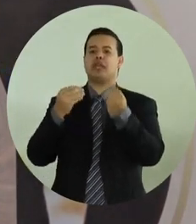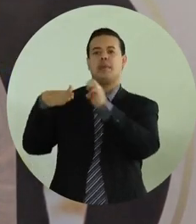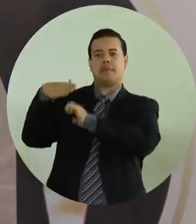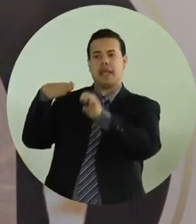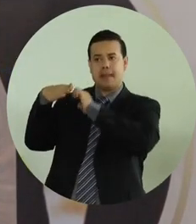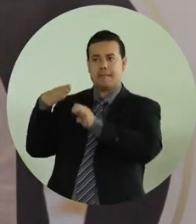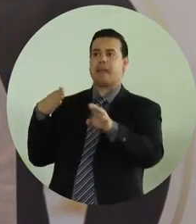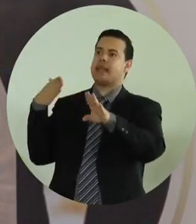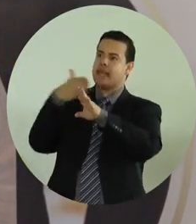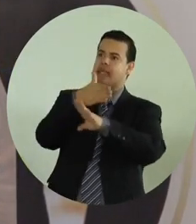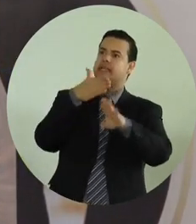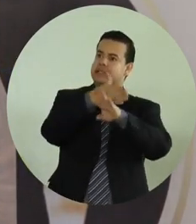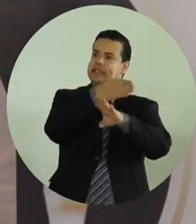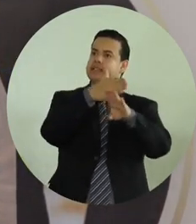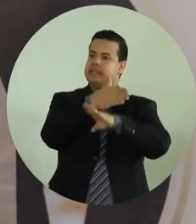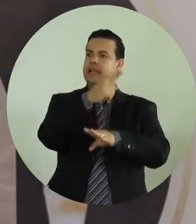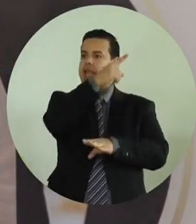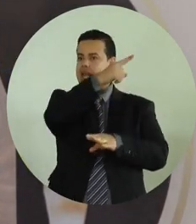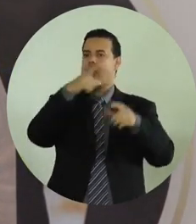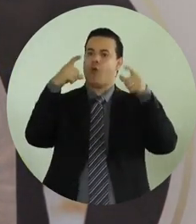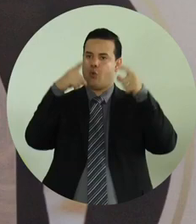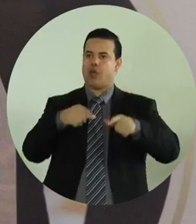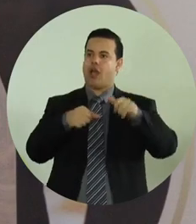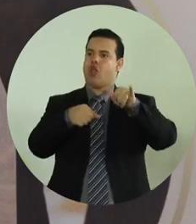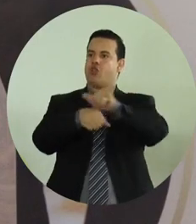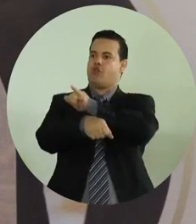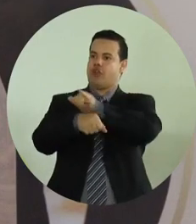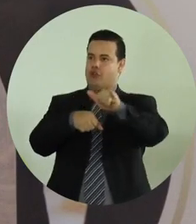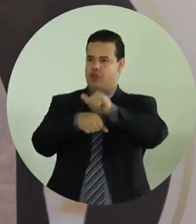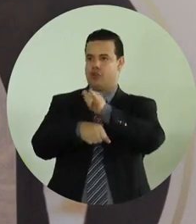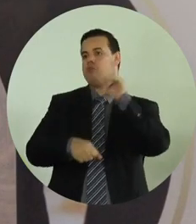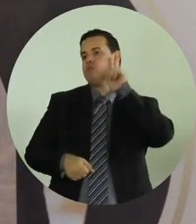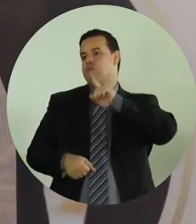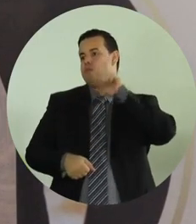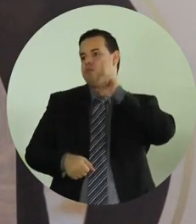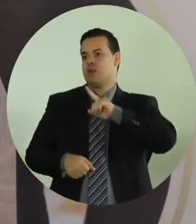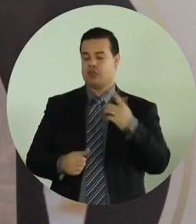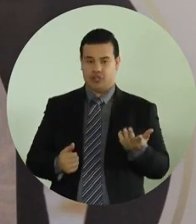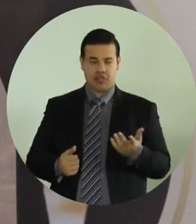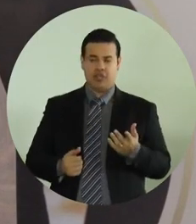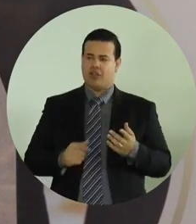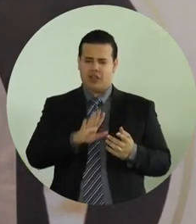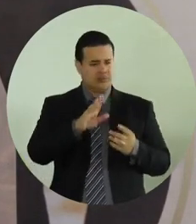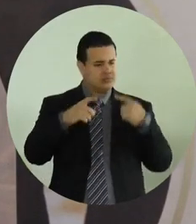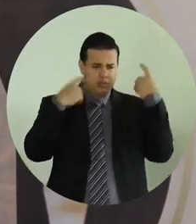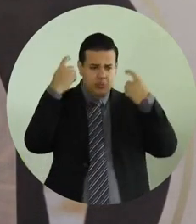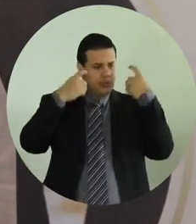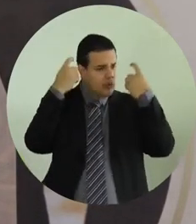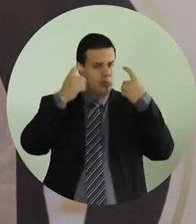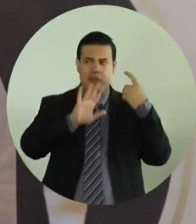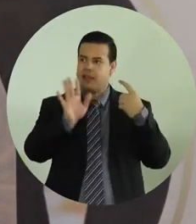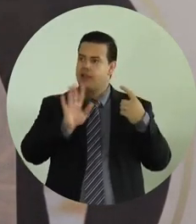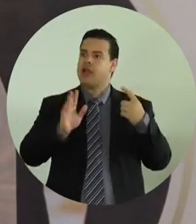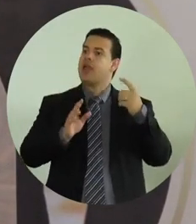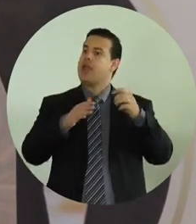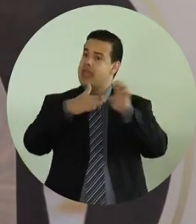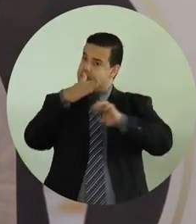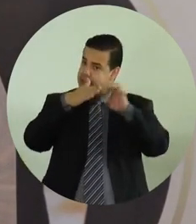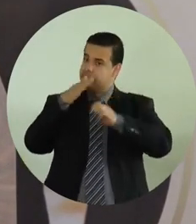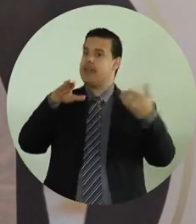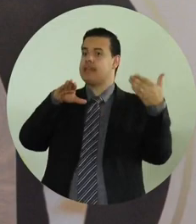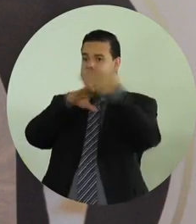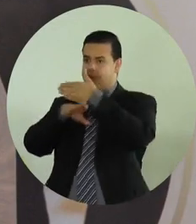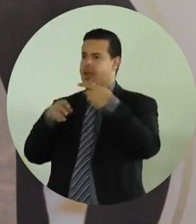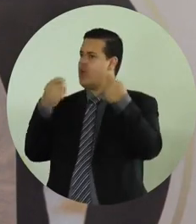se desloquem até Nova York? Nós dizíamos, as empresas virão. Nós não precisamos estimular com recurso ou com